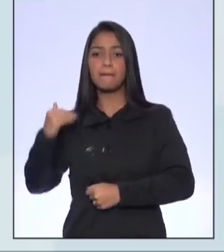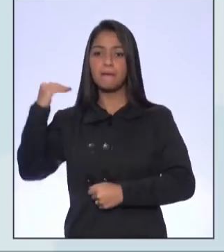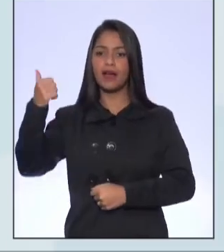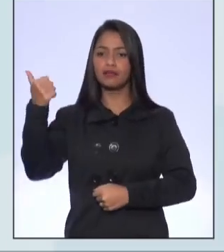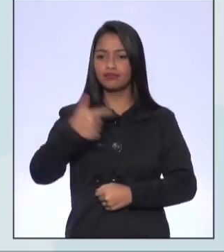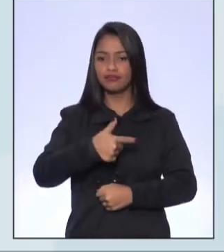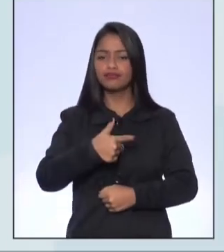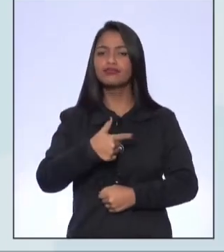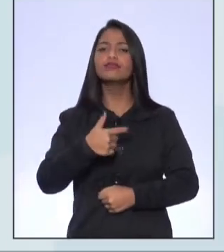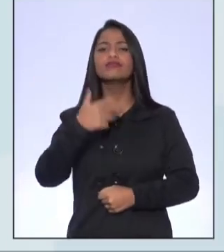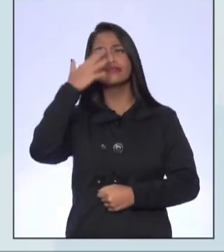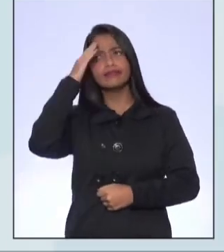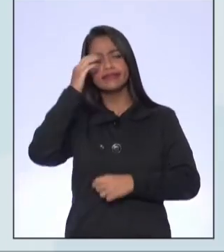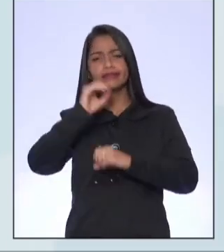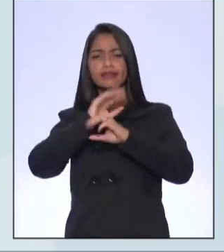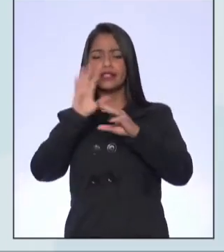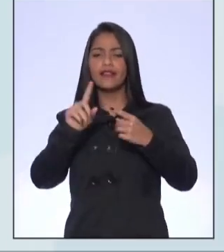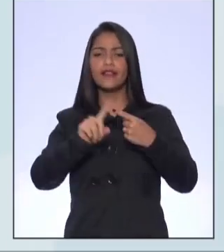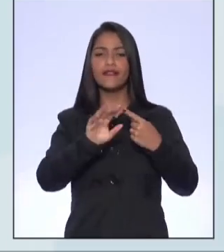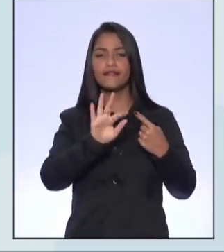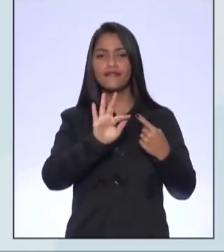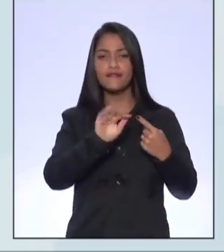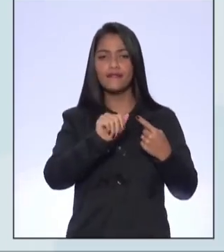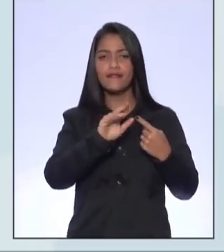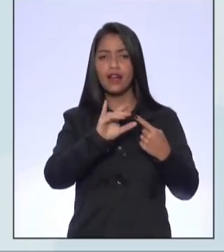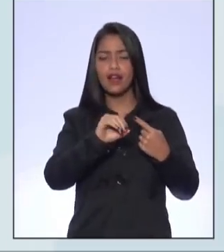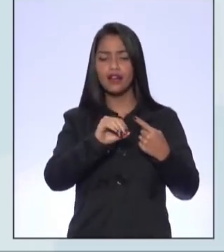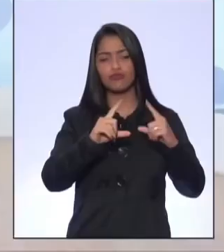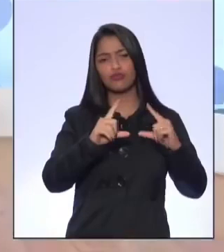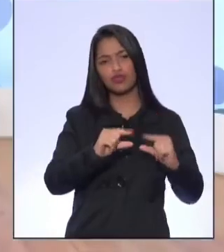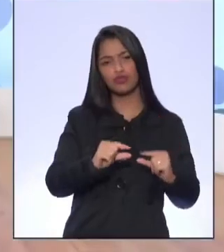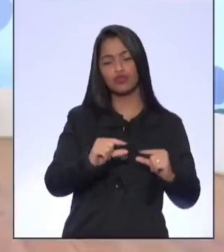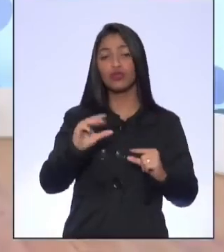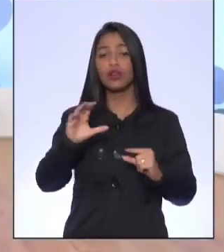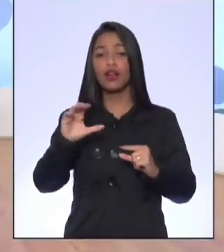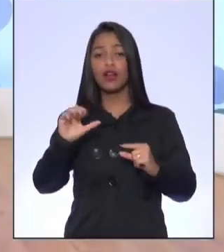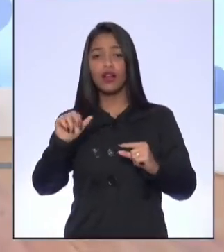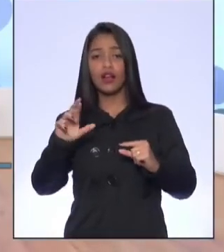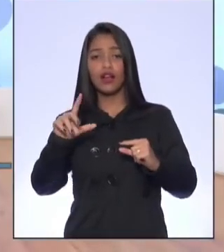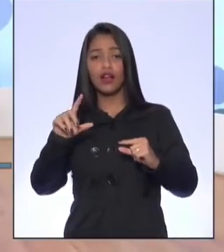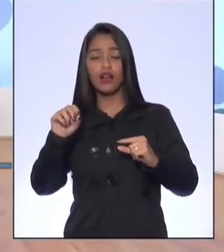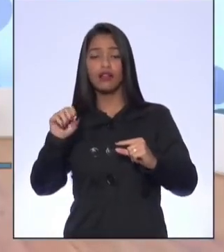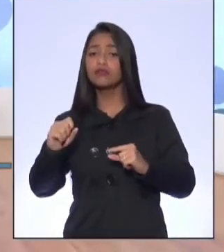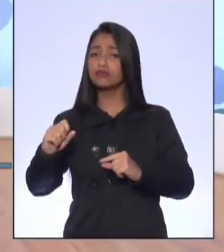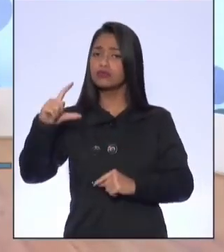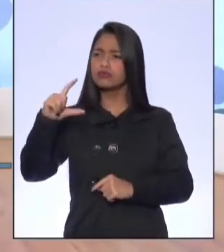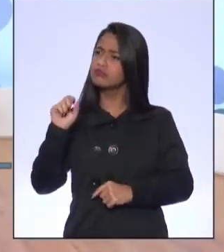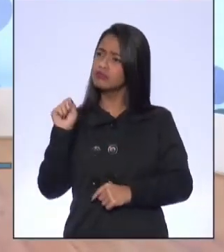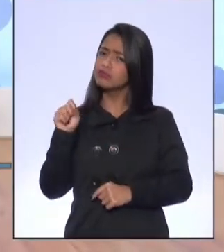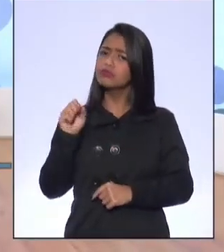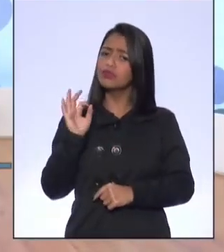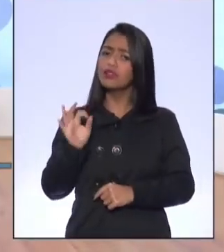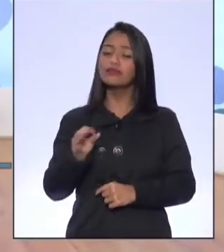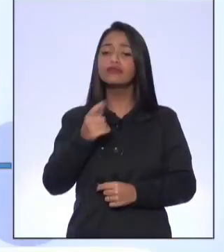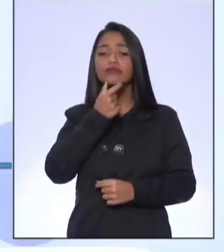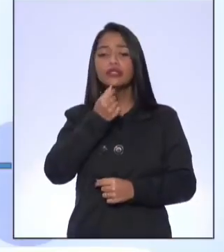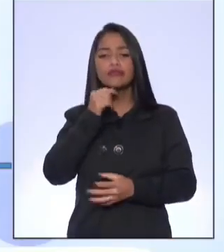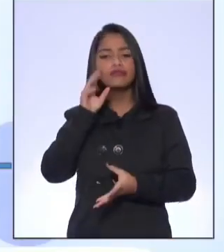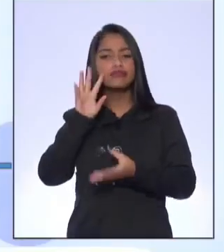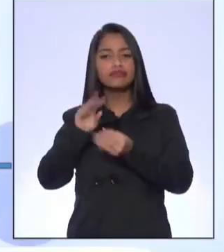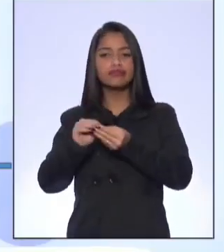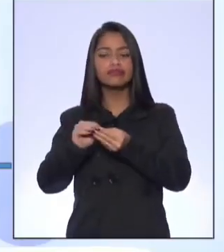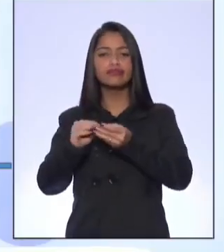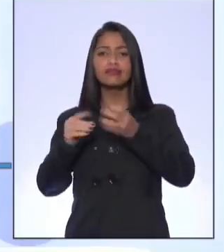bolinhas, né, que Carlos. E aí ele marcou a alternativa B. Tá certo também? Tá certo. Interpretação? Por dedução, né? Ele fez aí uma ideia, né? Esperto,